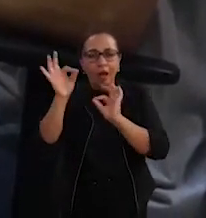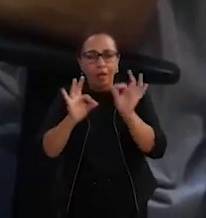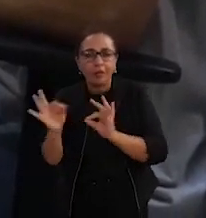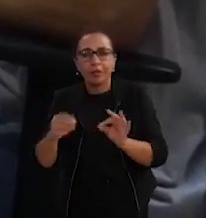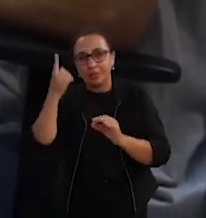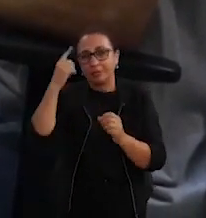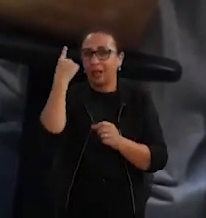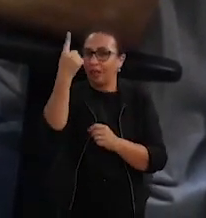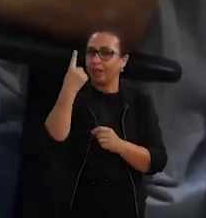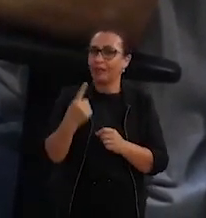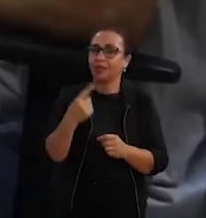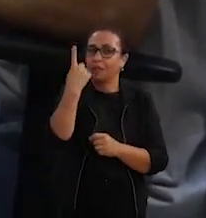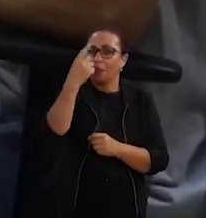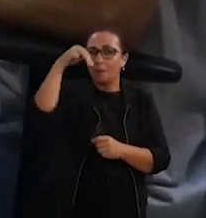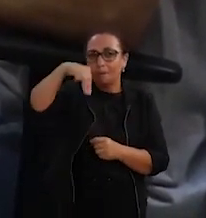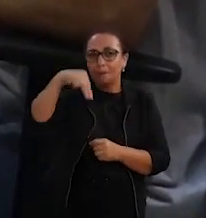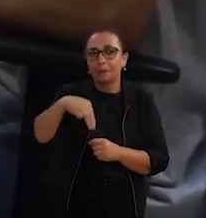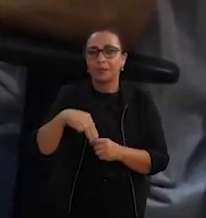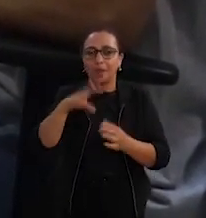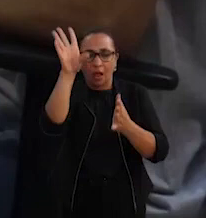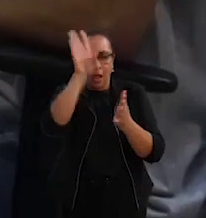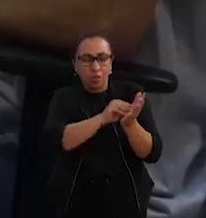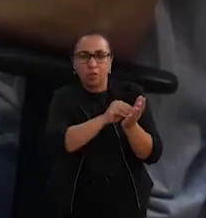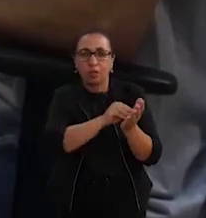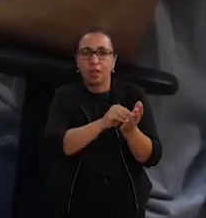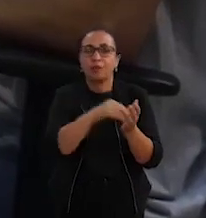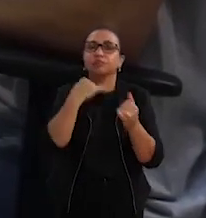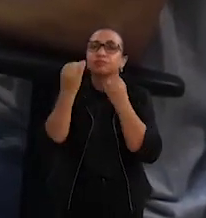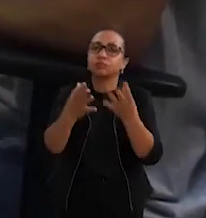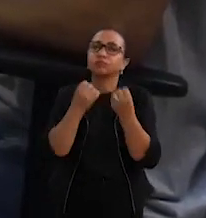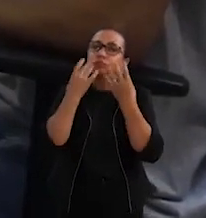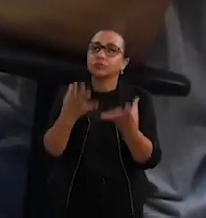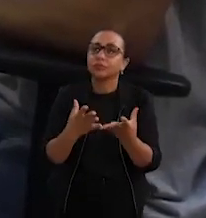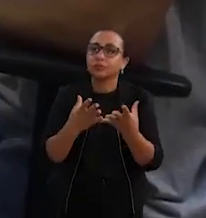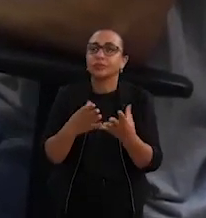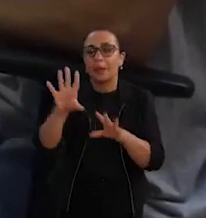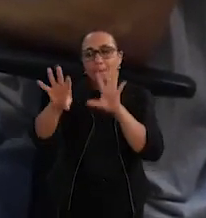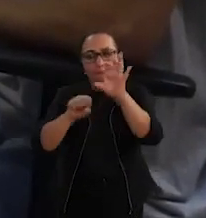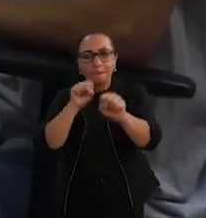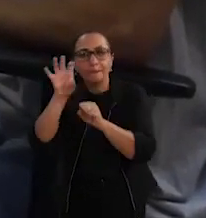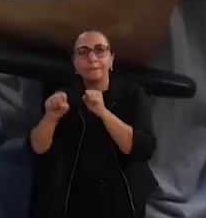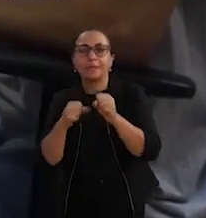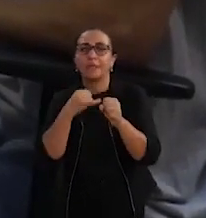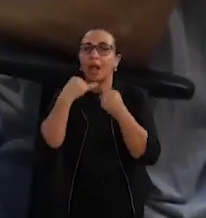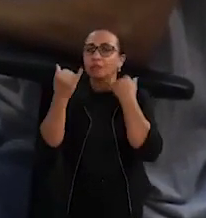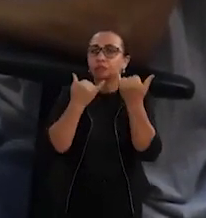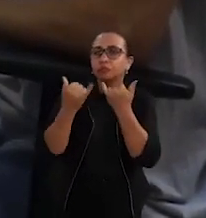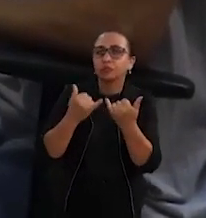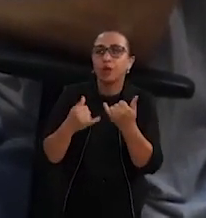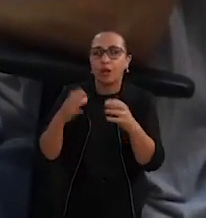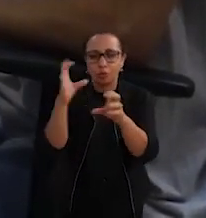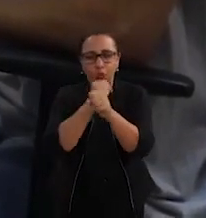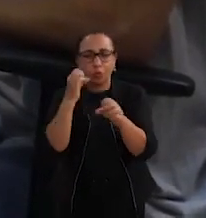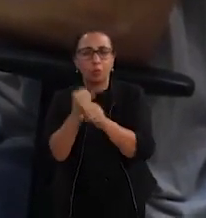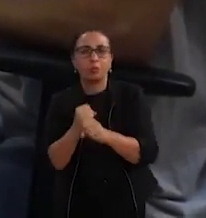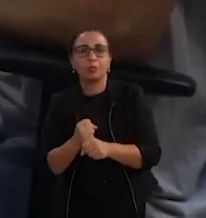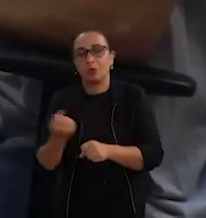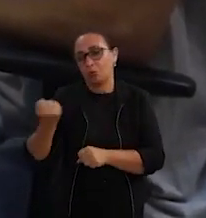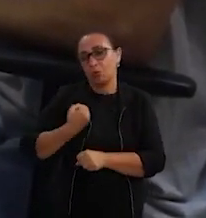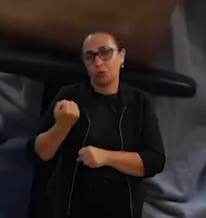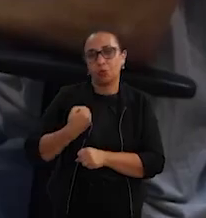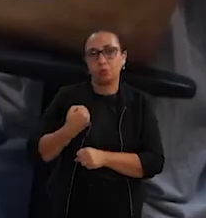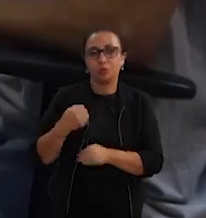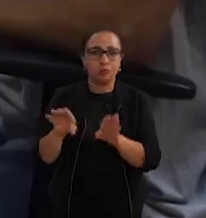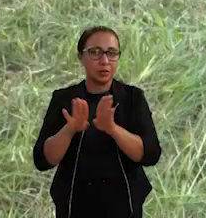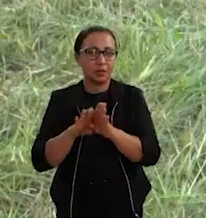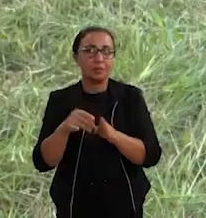foi programado para cada um minuto ele registrar todas essas informações, pegar essas informações, calcular, né,